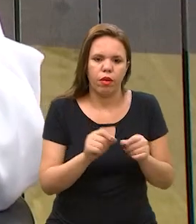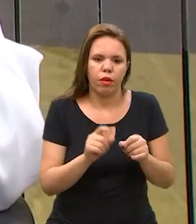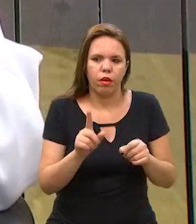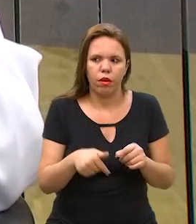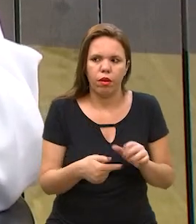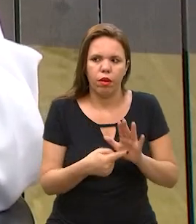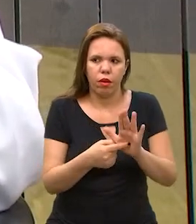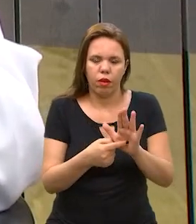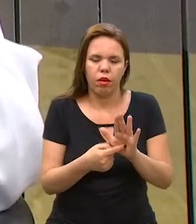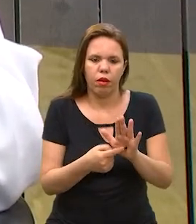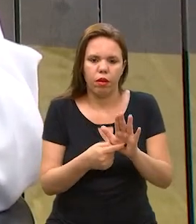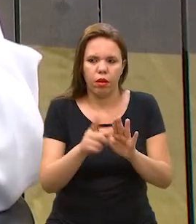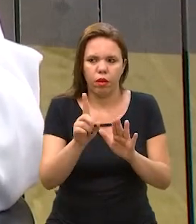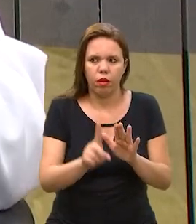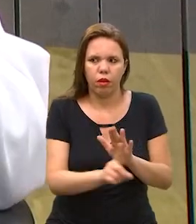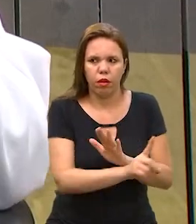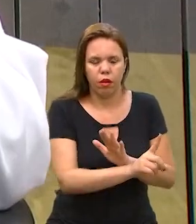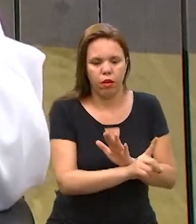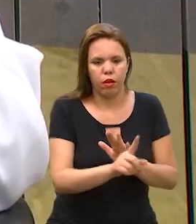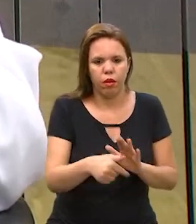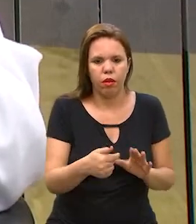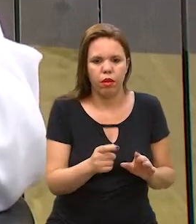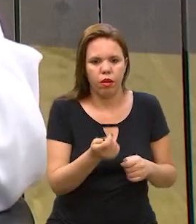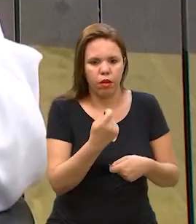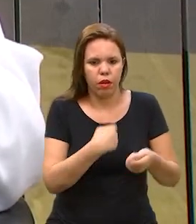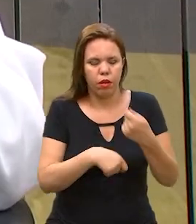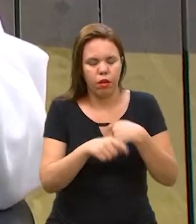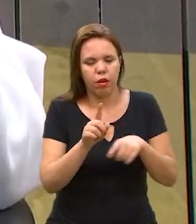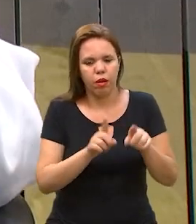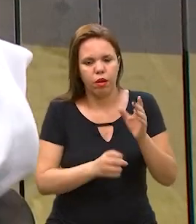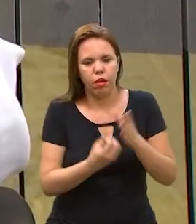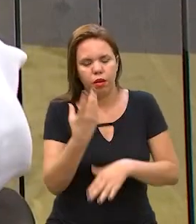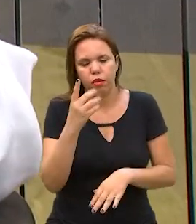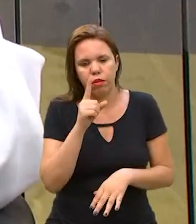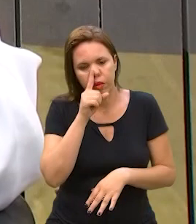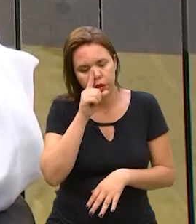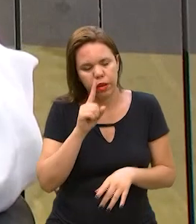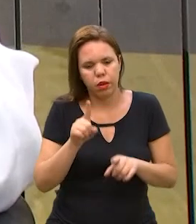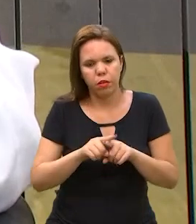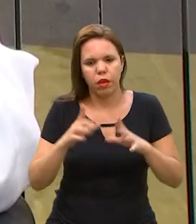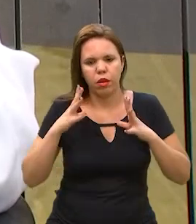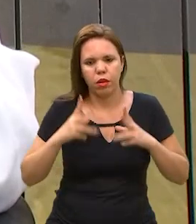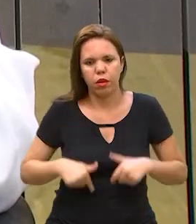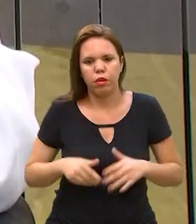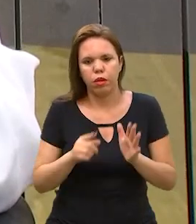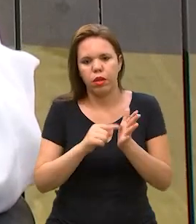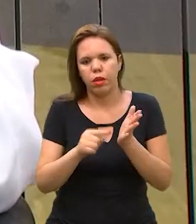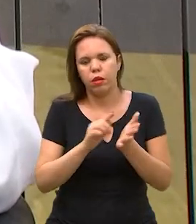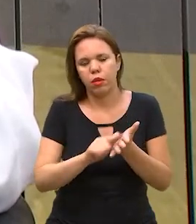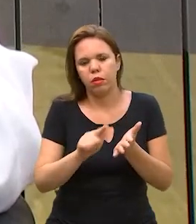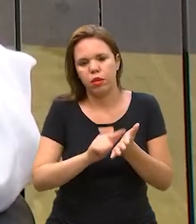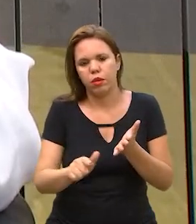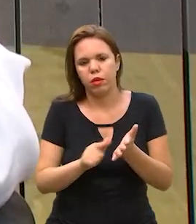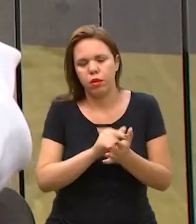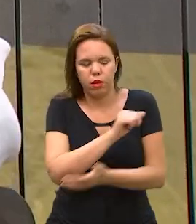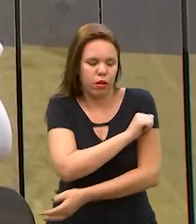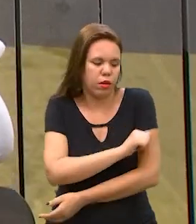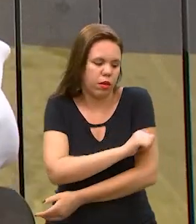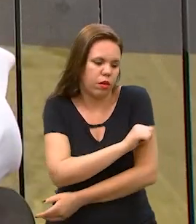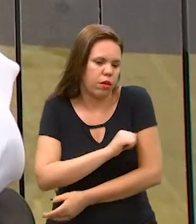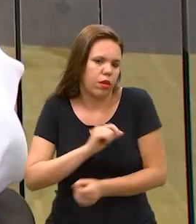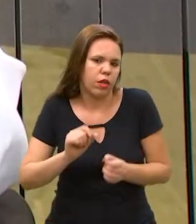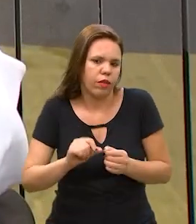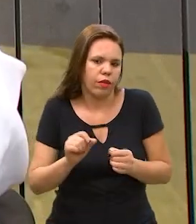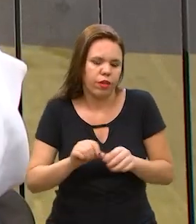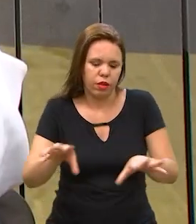a identificação desse paciente, é a gestão de riscos, é a higienização das mãos da enfermeira que vai fazer a coleta, é